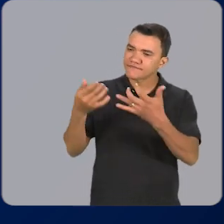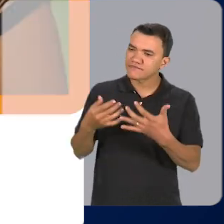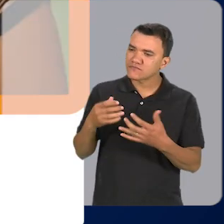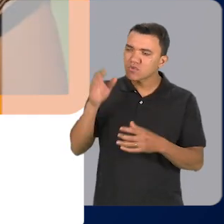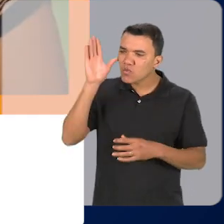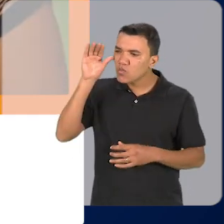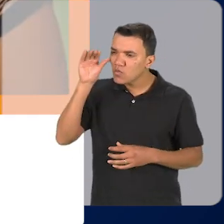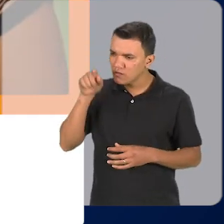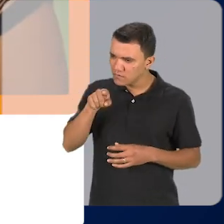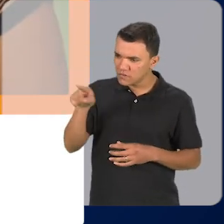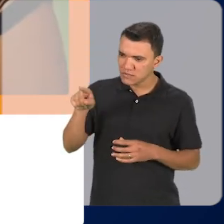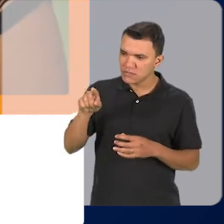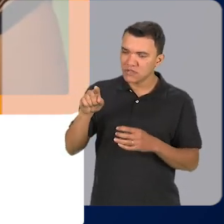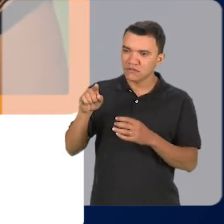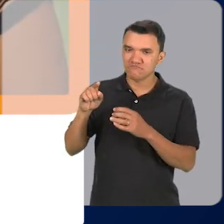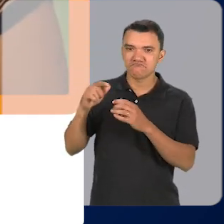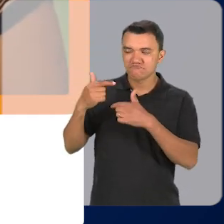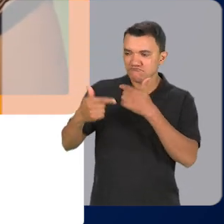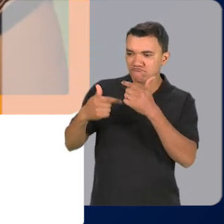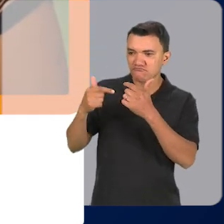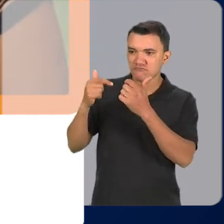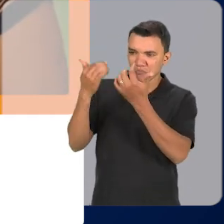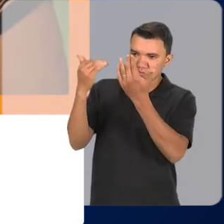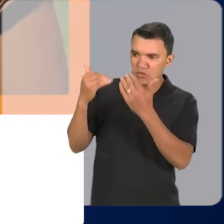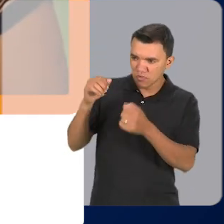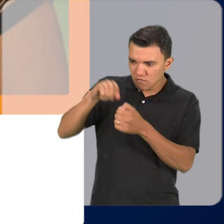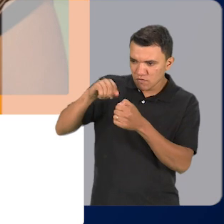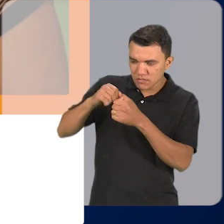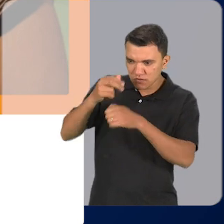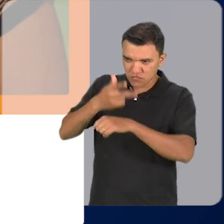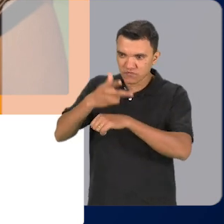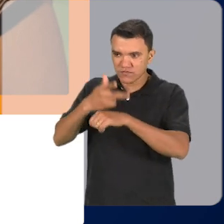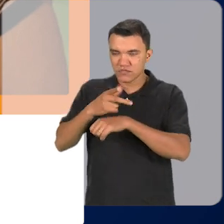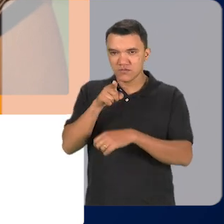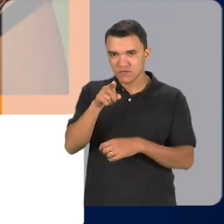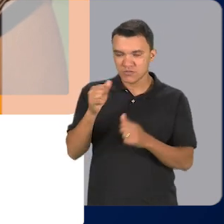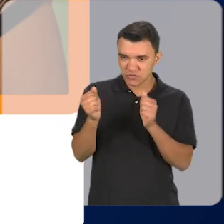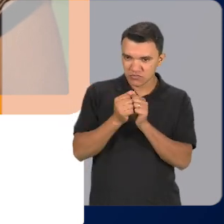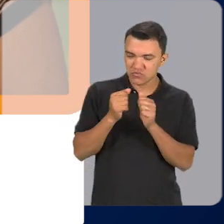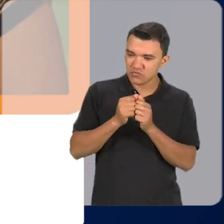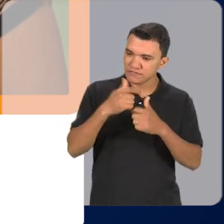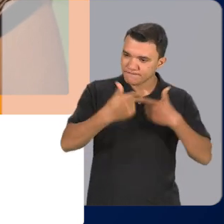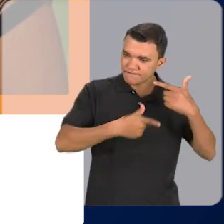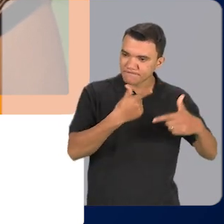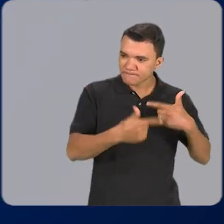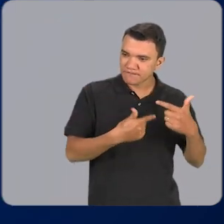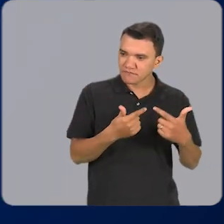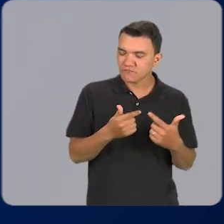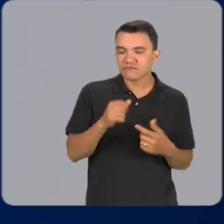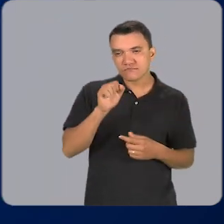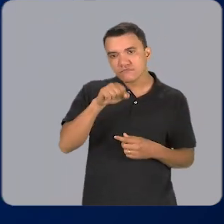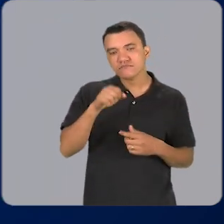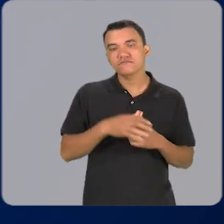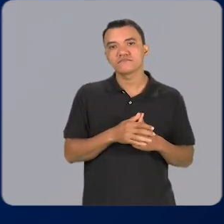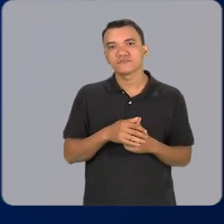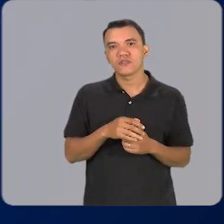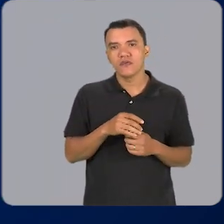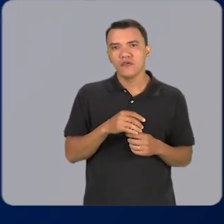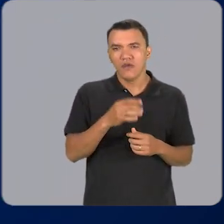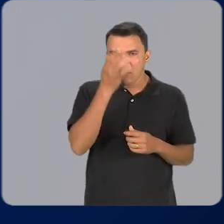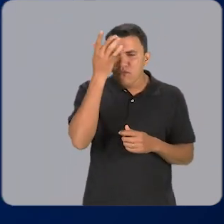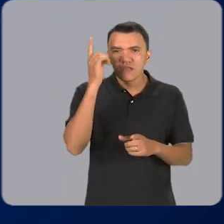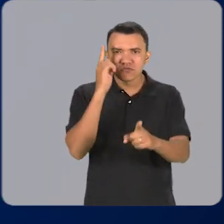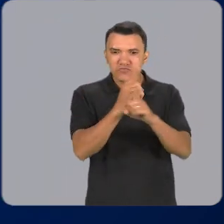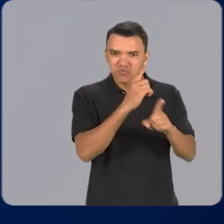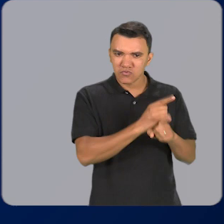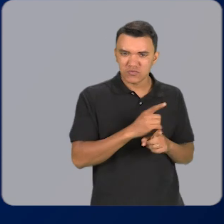processo de produção, né, do documentário que a gente acabou de assistir. foi fácil encontrar esse pessoal para entrevistar, para